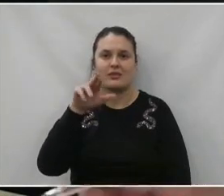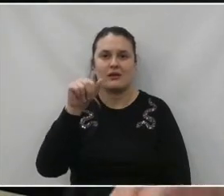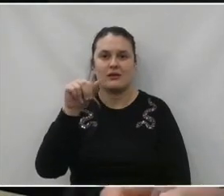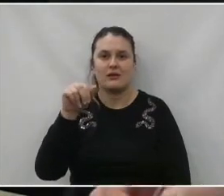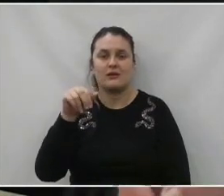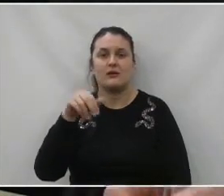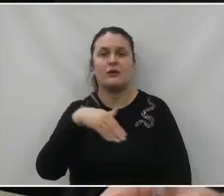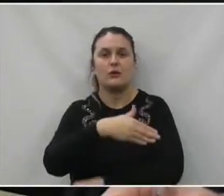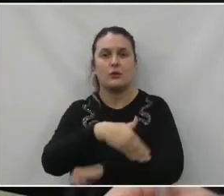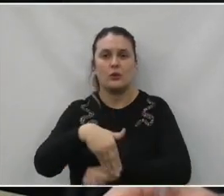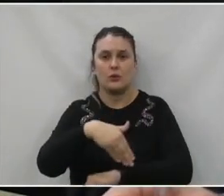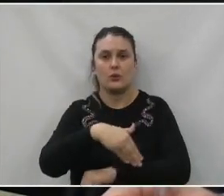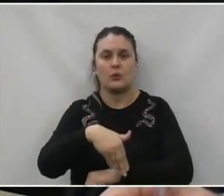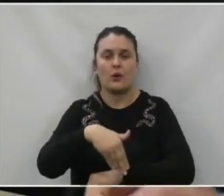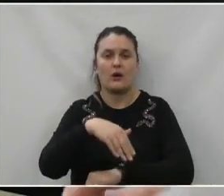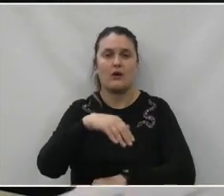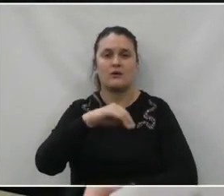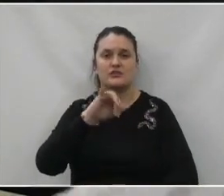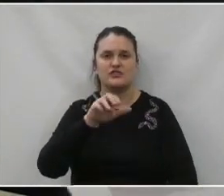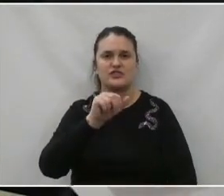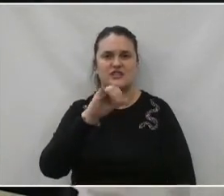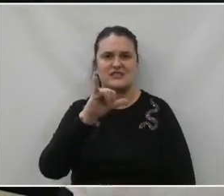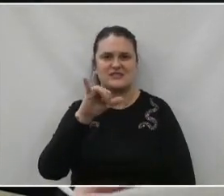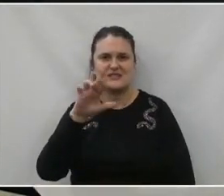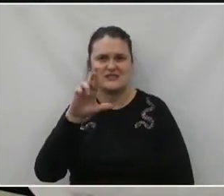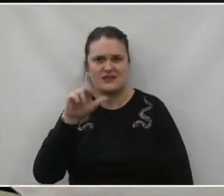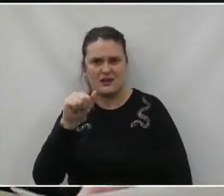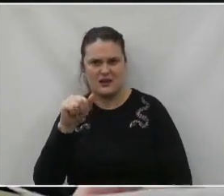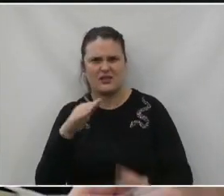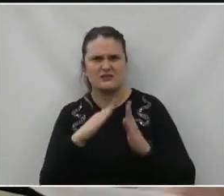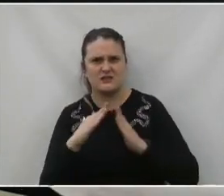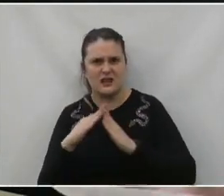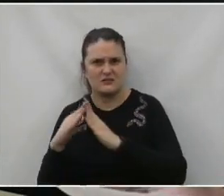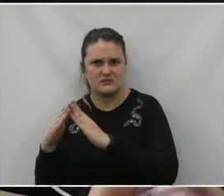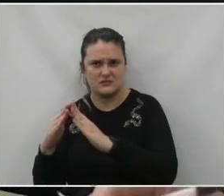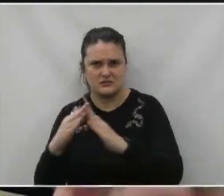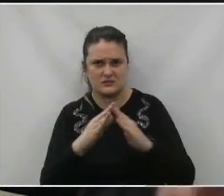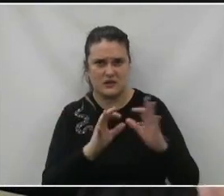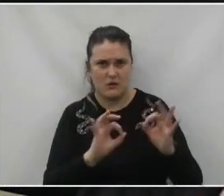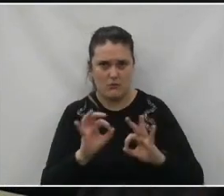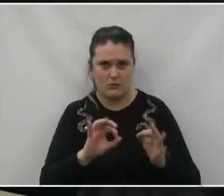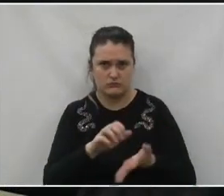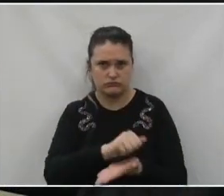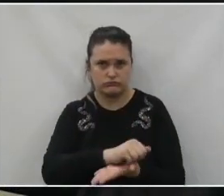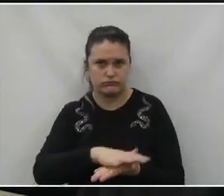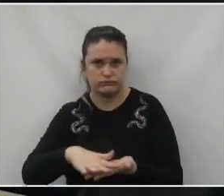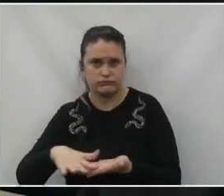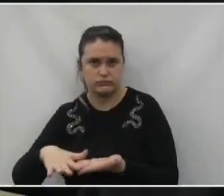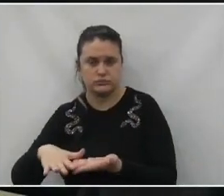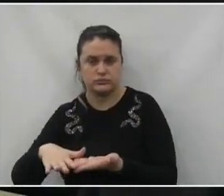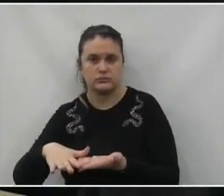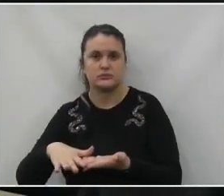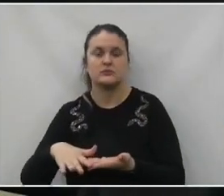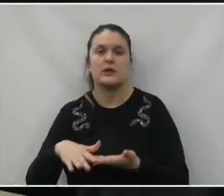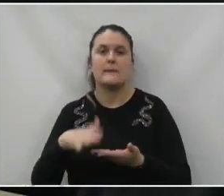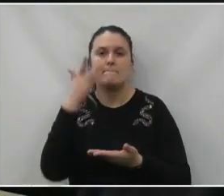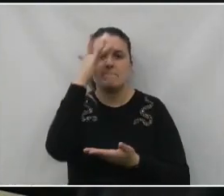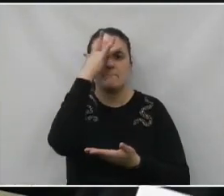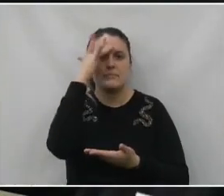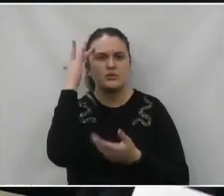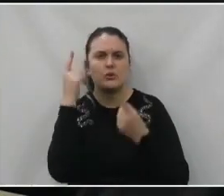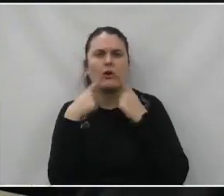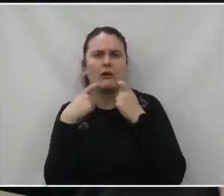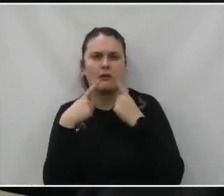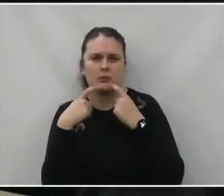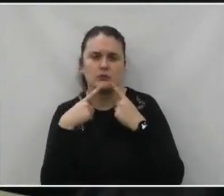Jacira, no Jacira NBL, qual foi feito ali aquele recap, e a pavimentação que os moradores